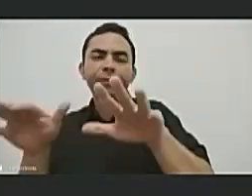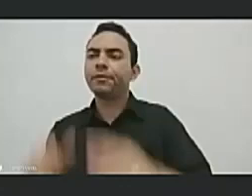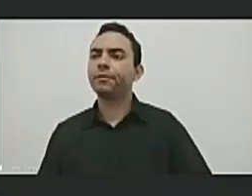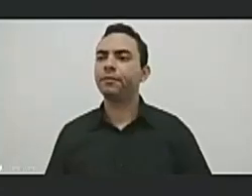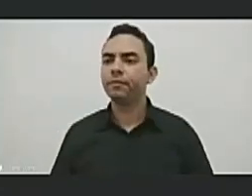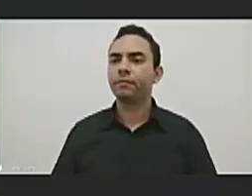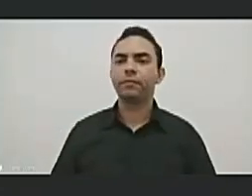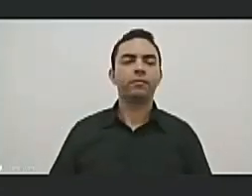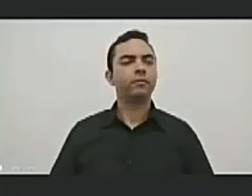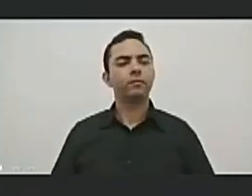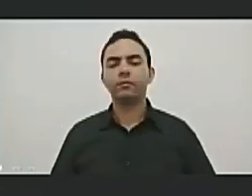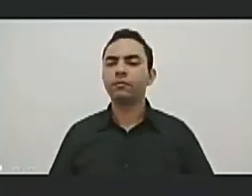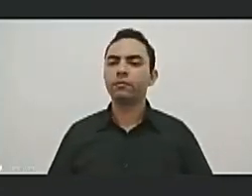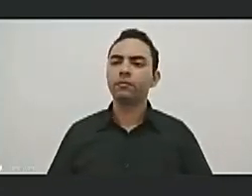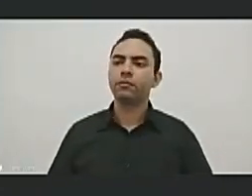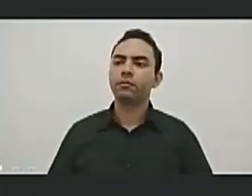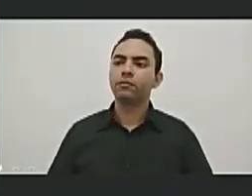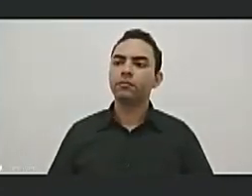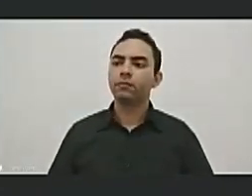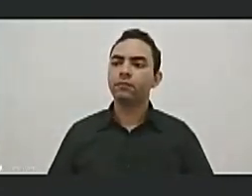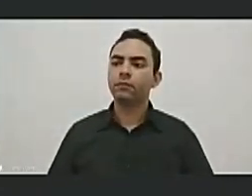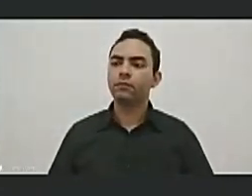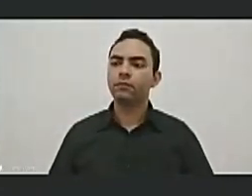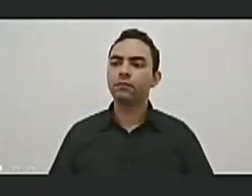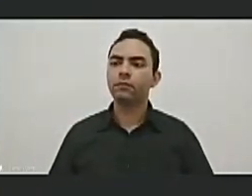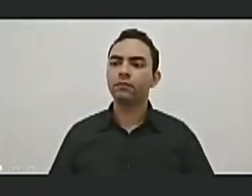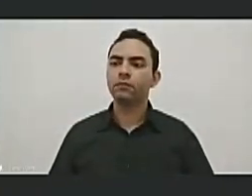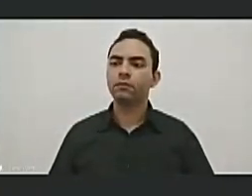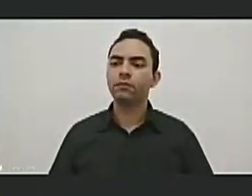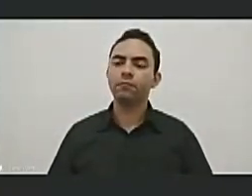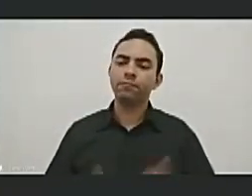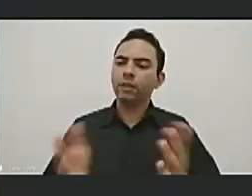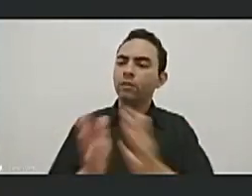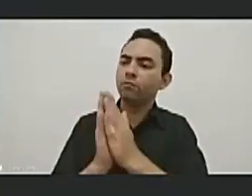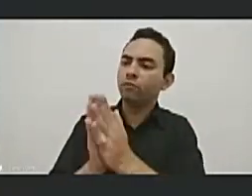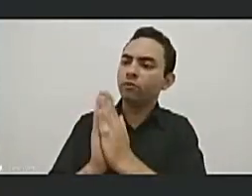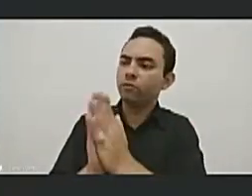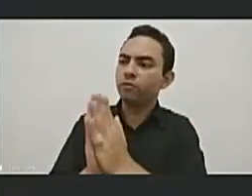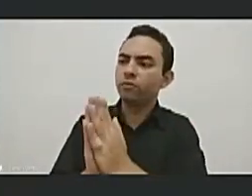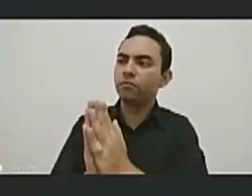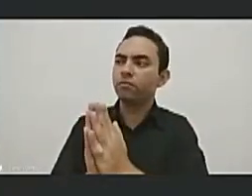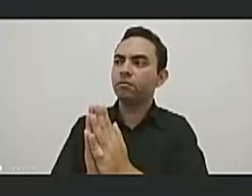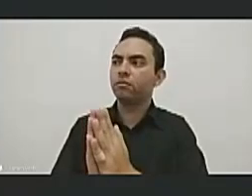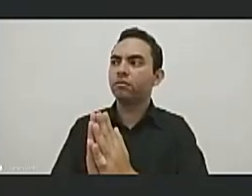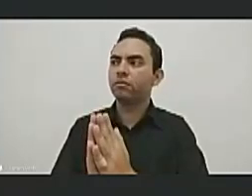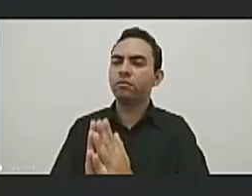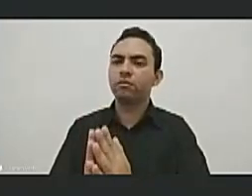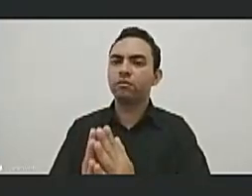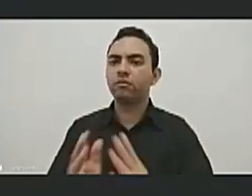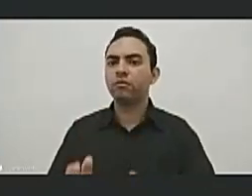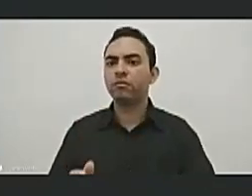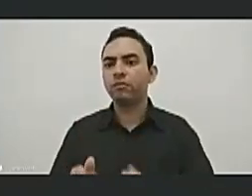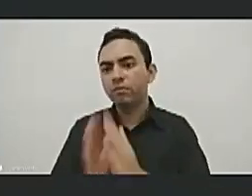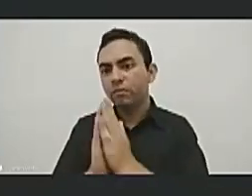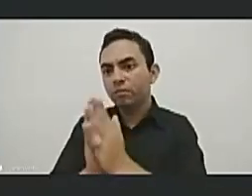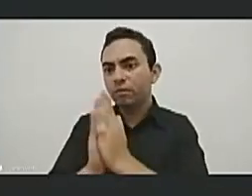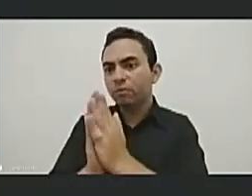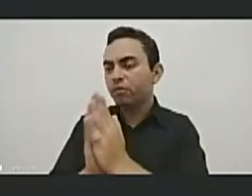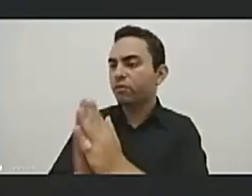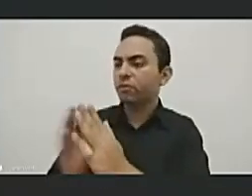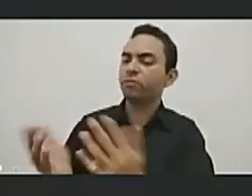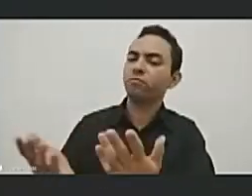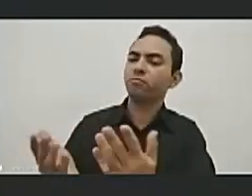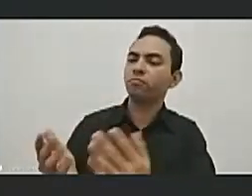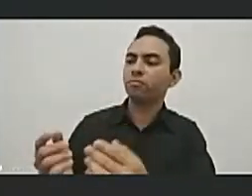associação autismo sem Barreiras Esperamos que o mesmo venha se retratar perante a sociedade local